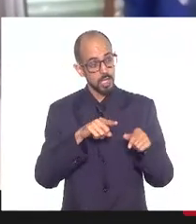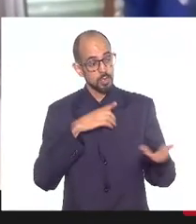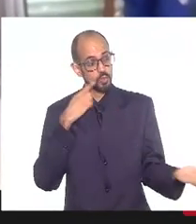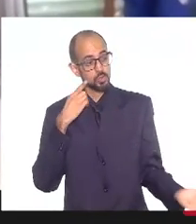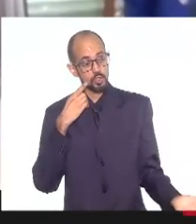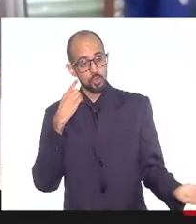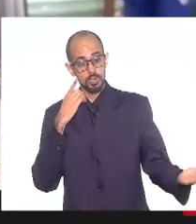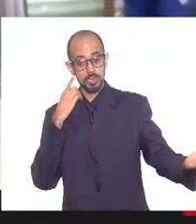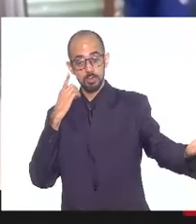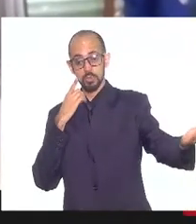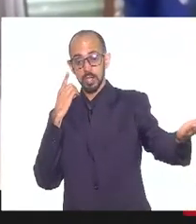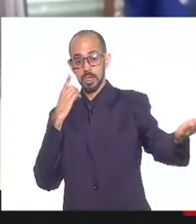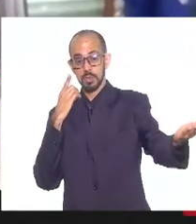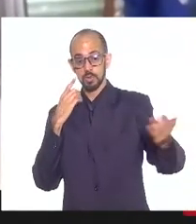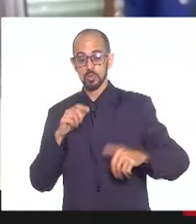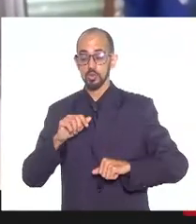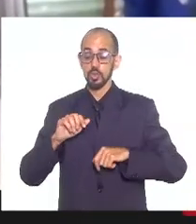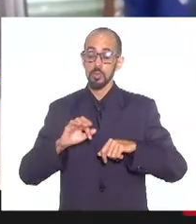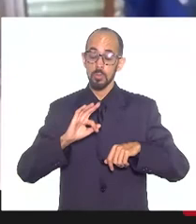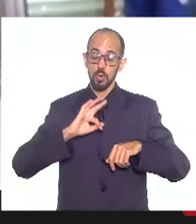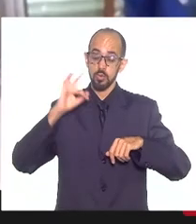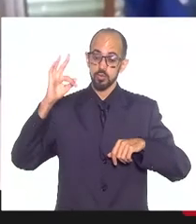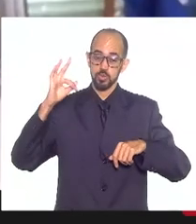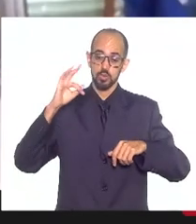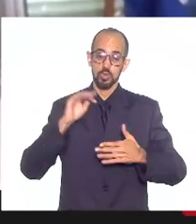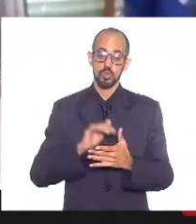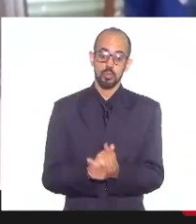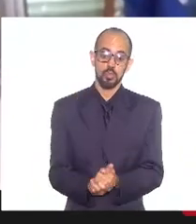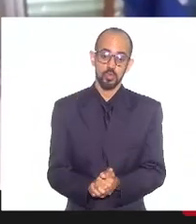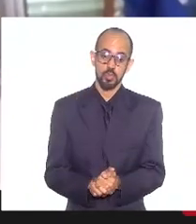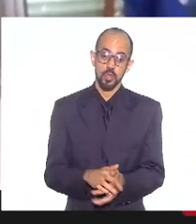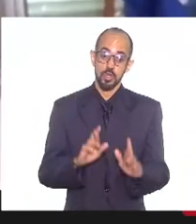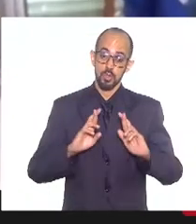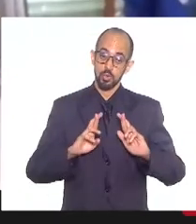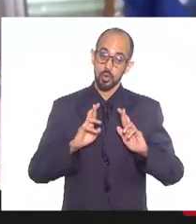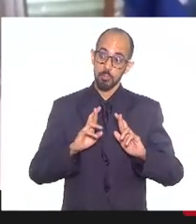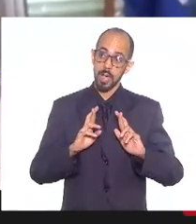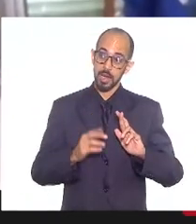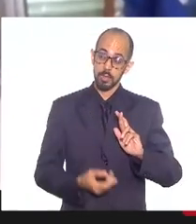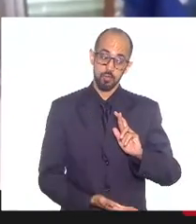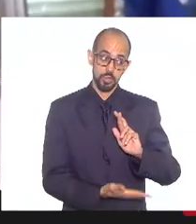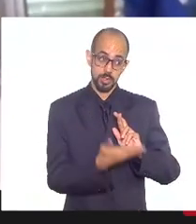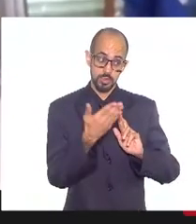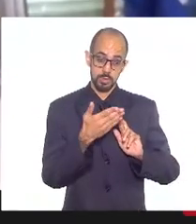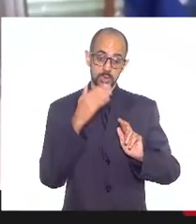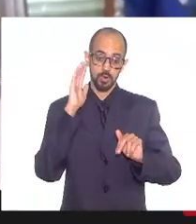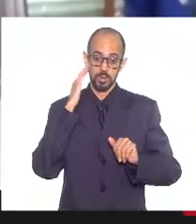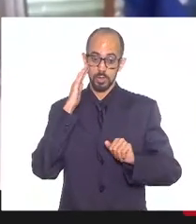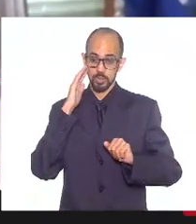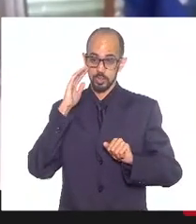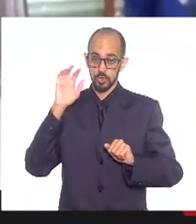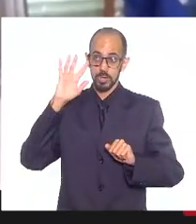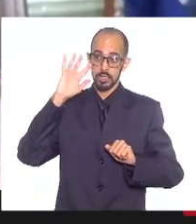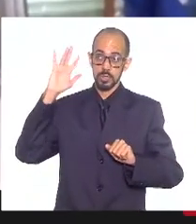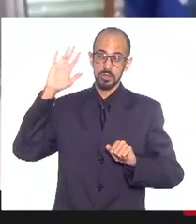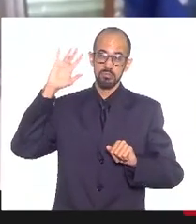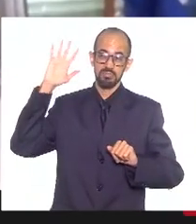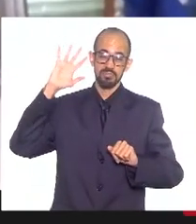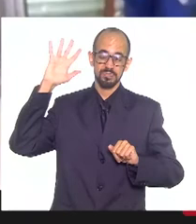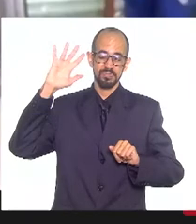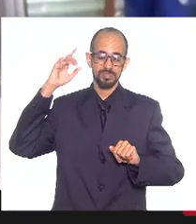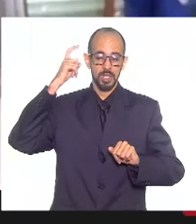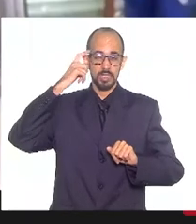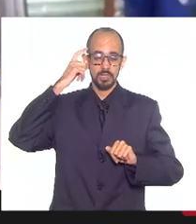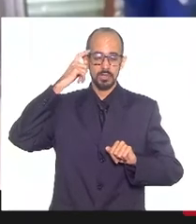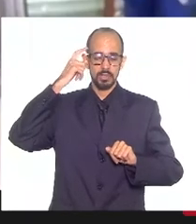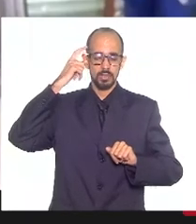atuações futuras, que a gente espera aí considerar. Eu acho que, além dessas reflexões, que vão estar muito